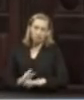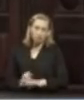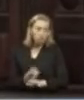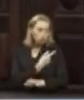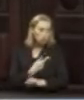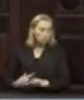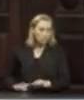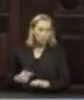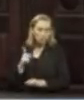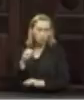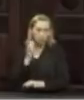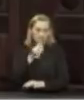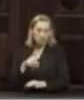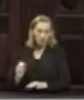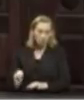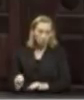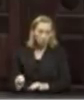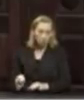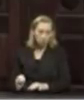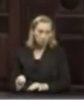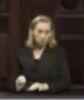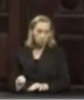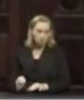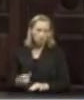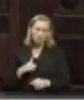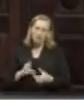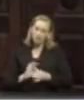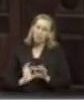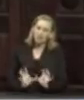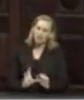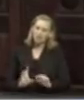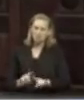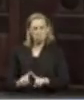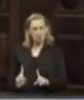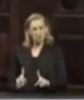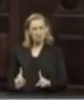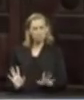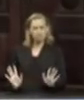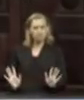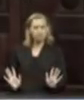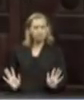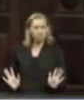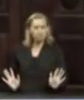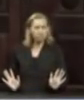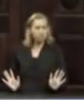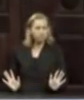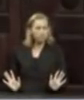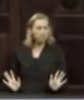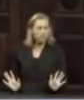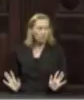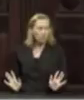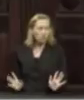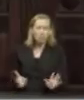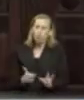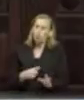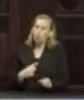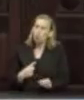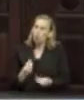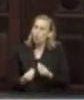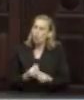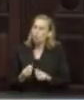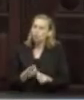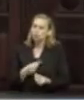mais gozando de liberdade, mas o Estado vai pagar. Ora, como é que a gente aqui vai fechar os olhos e vai dizer,